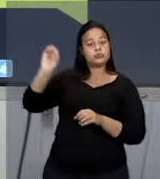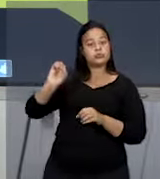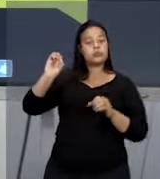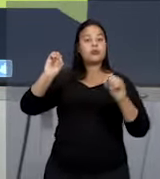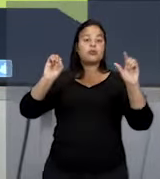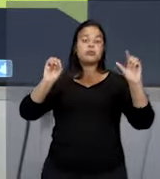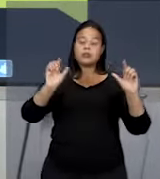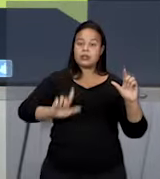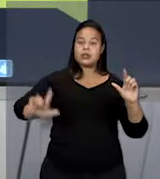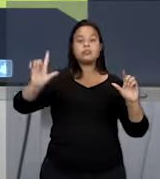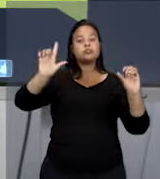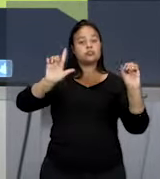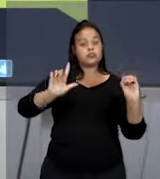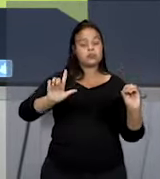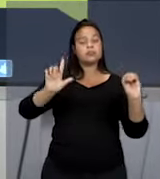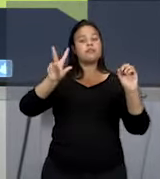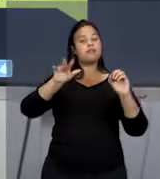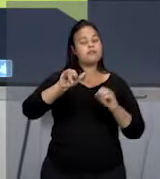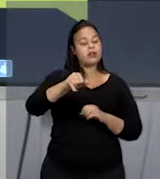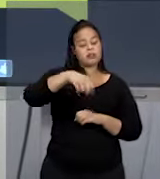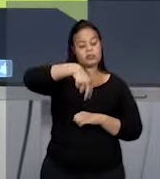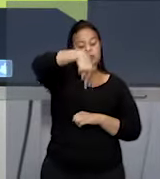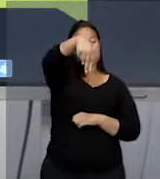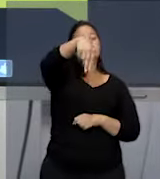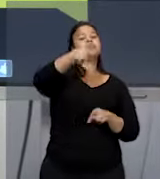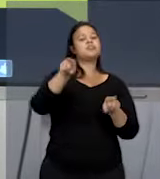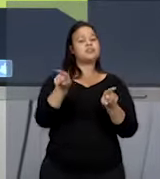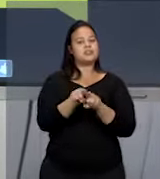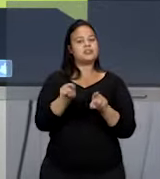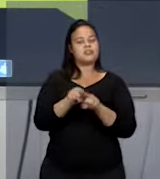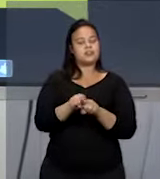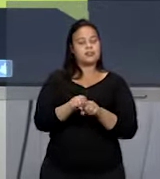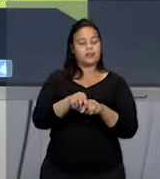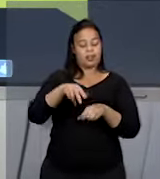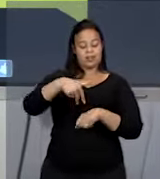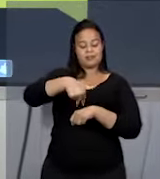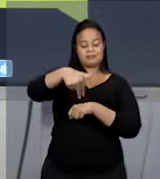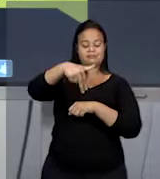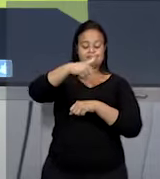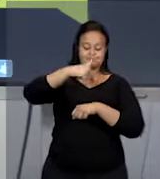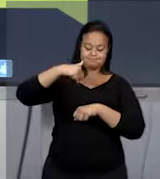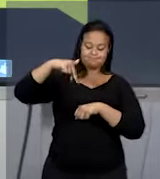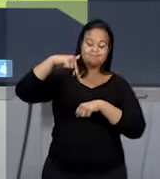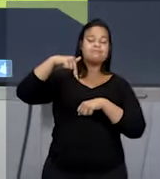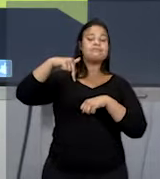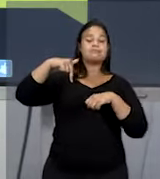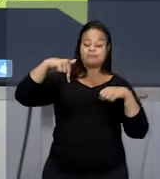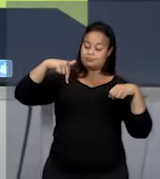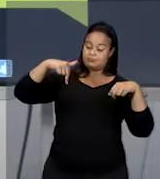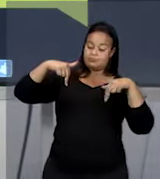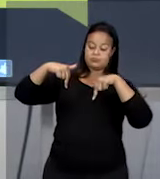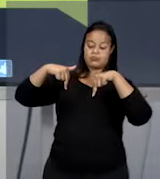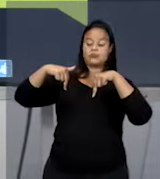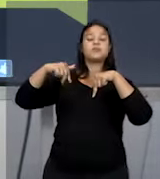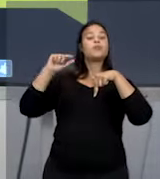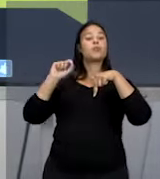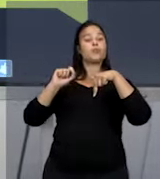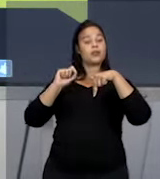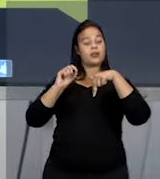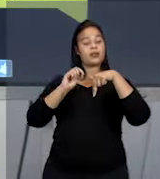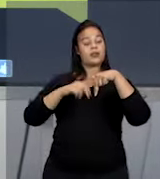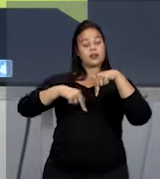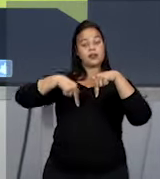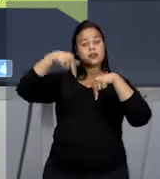oeste, vai apontar o norte. E virando de frente para o norte, nós vamos conseguir